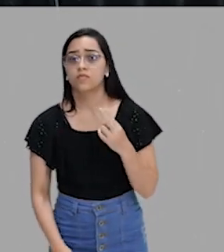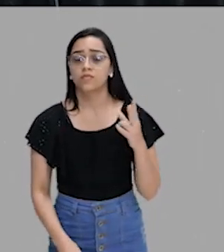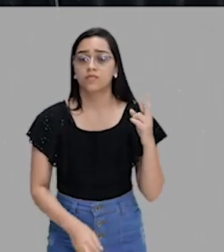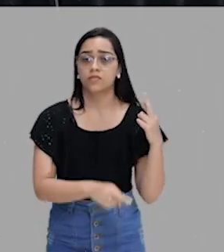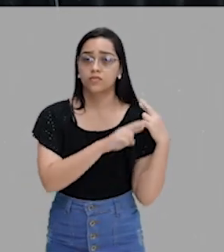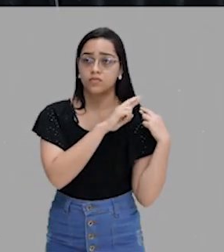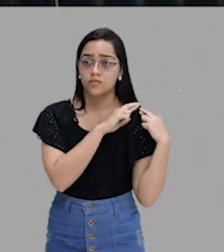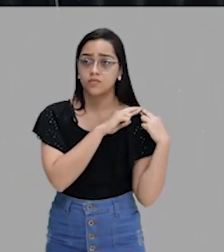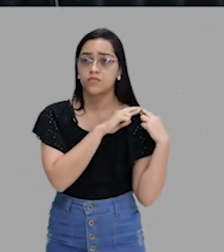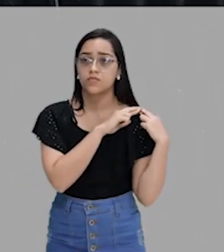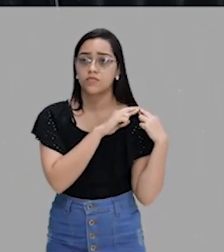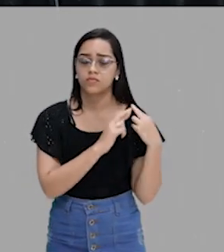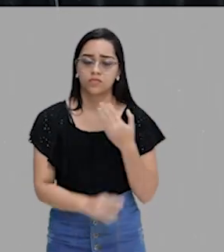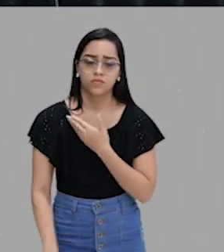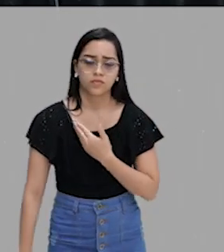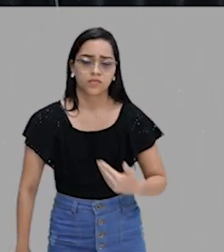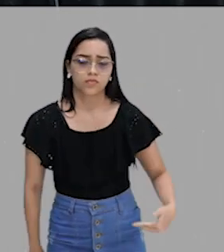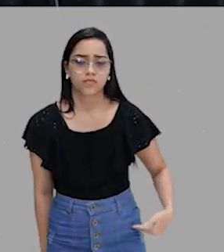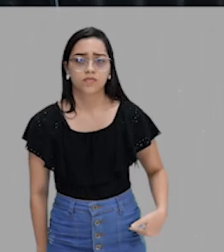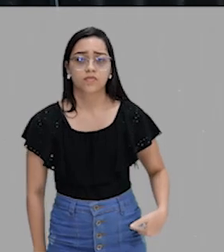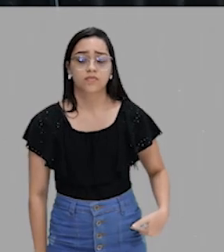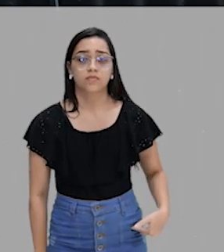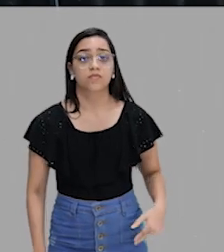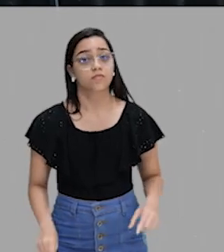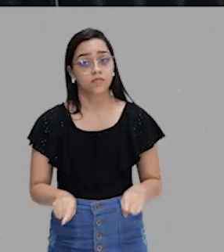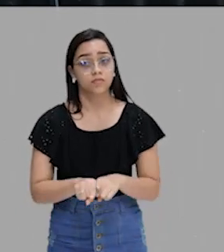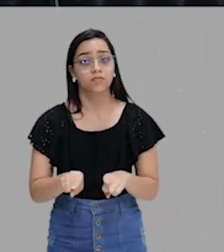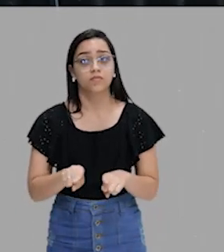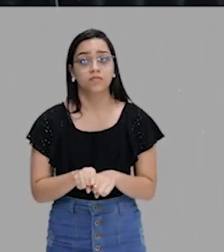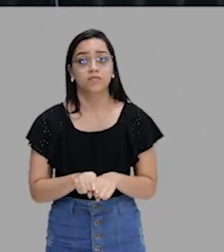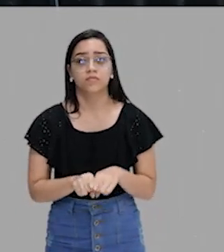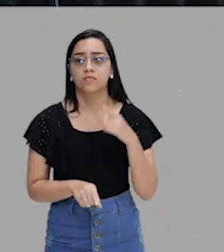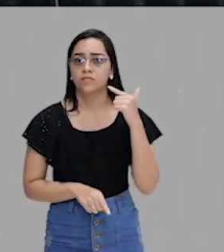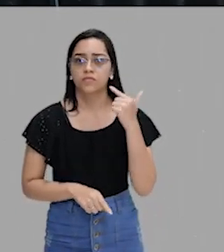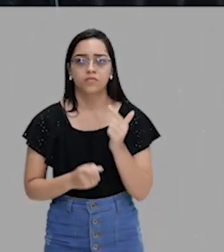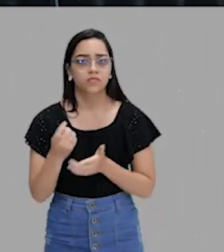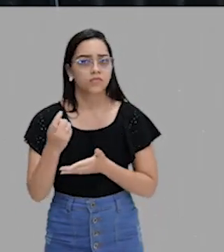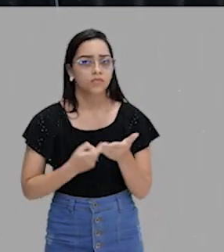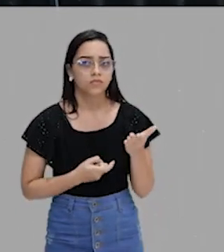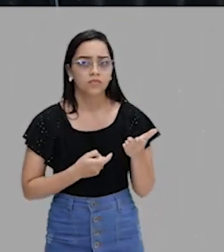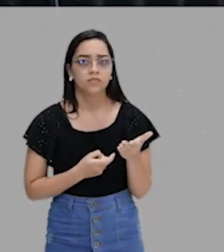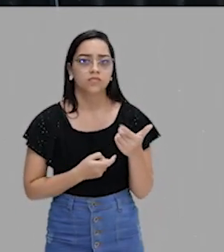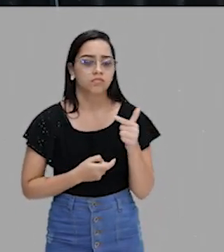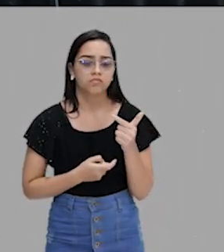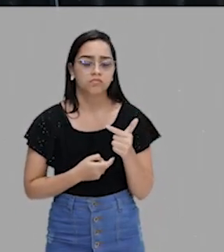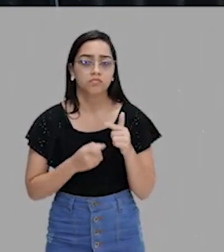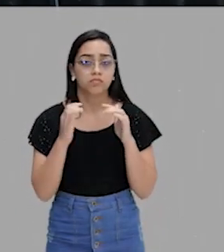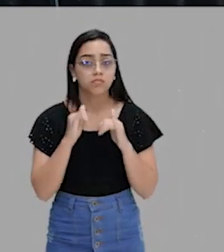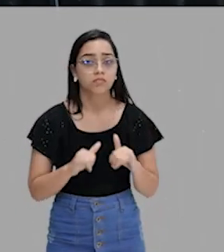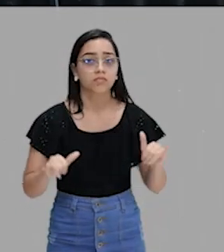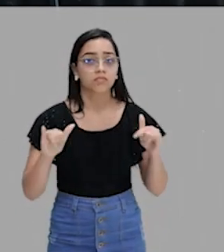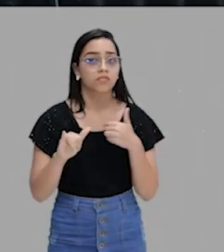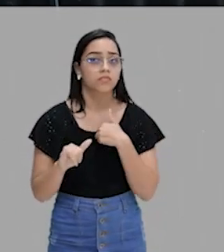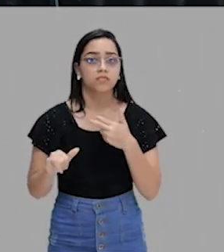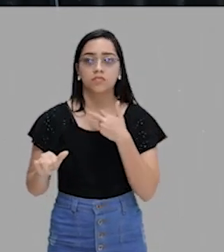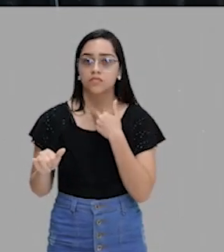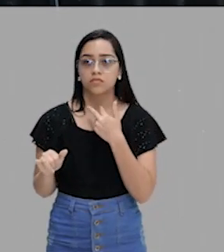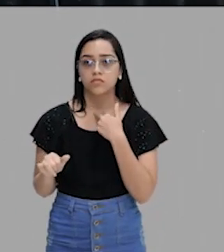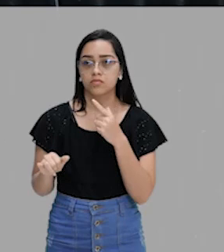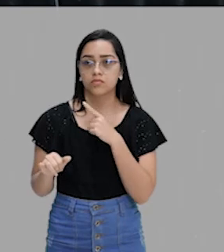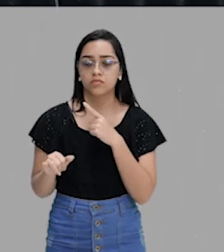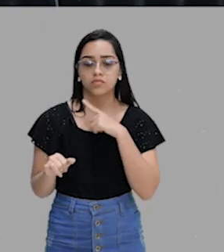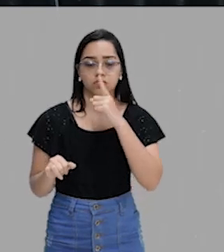responsabilidade do governo. E ainda, isso não diz no texto, o texto não traz essa informação. Eu não posso também marcar